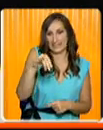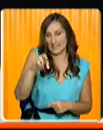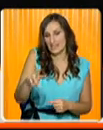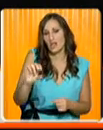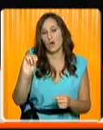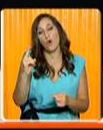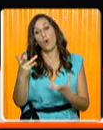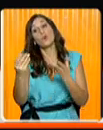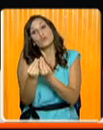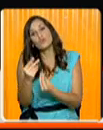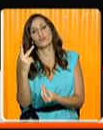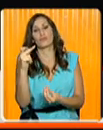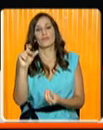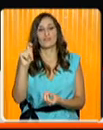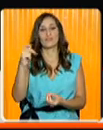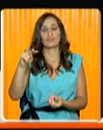Ou com o Valentim.